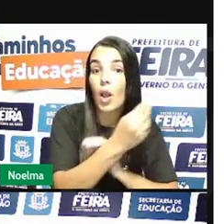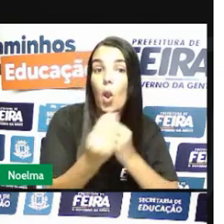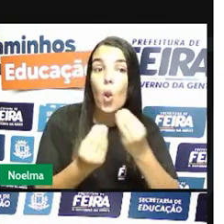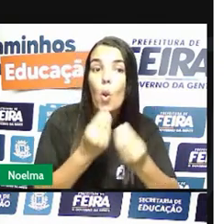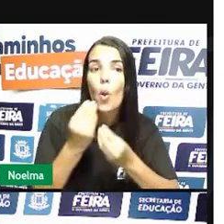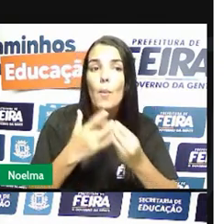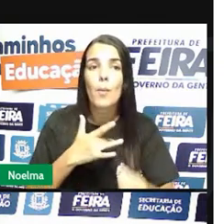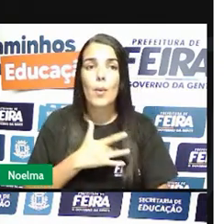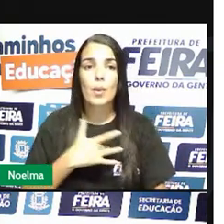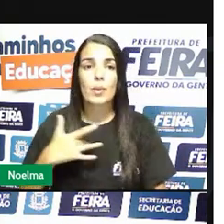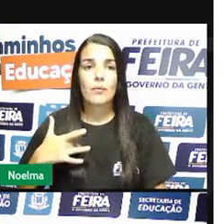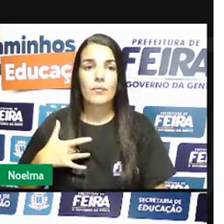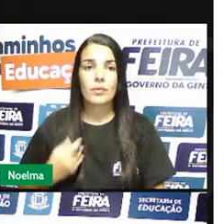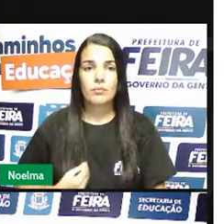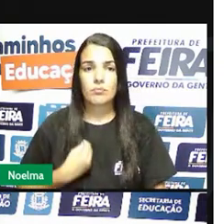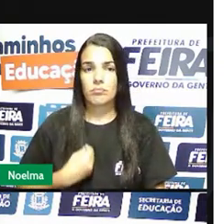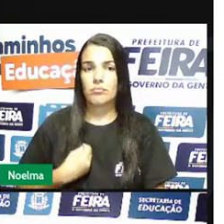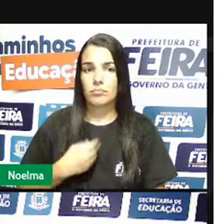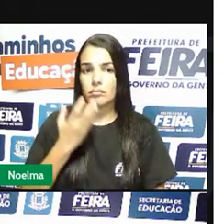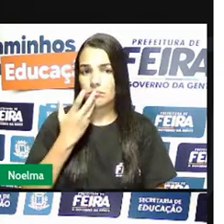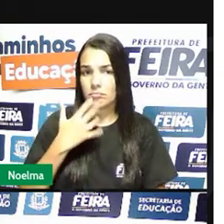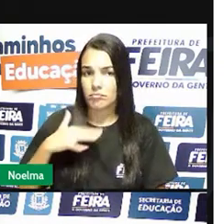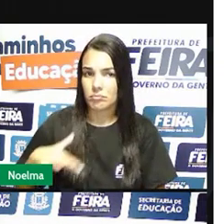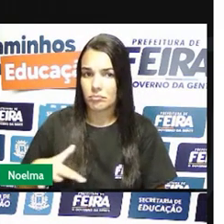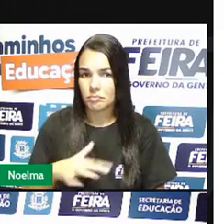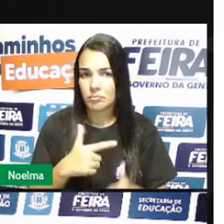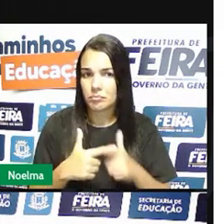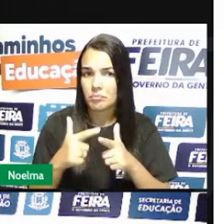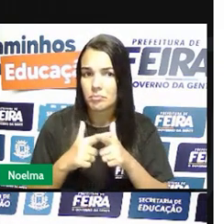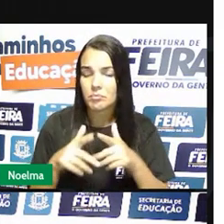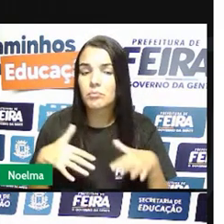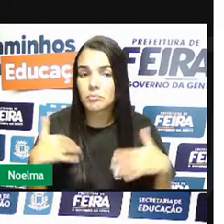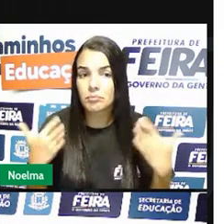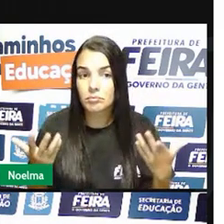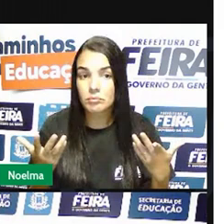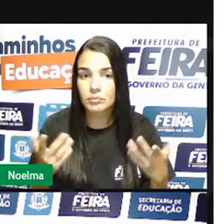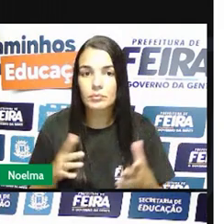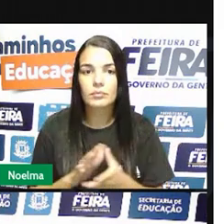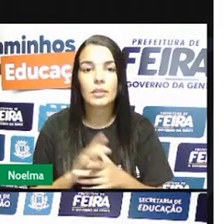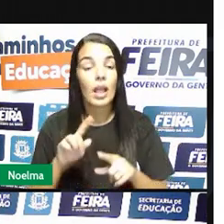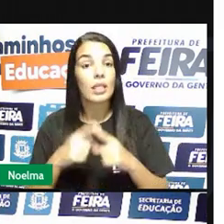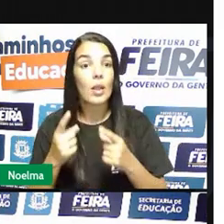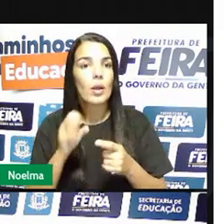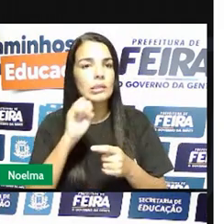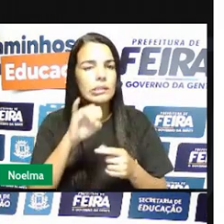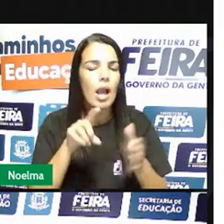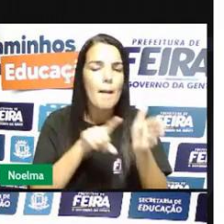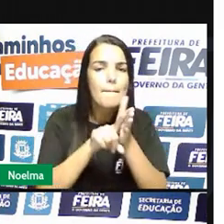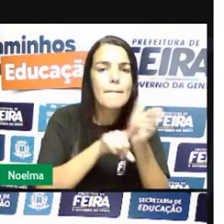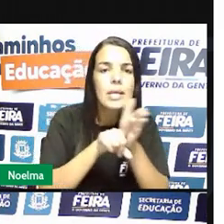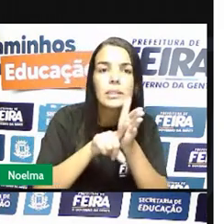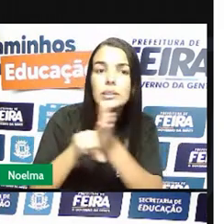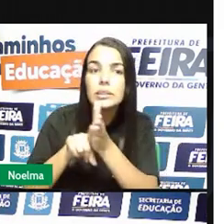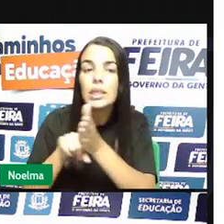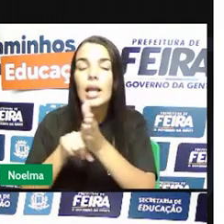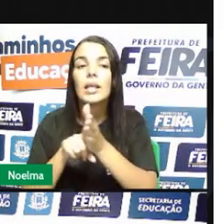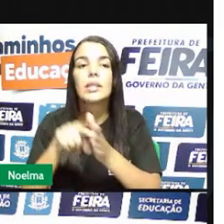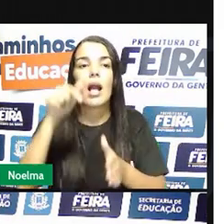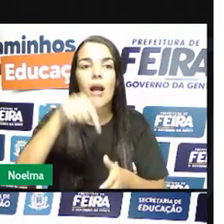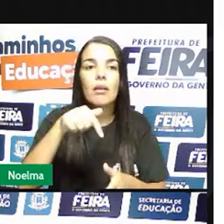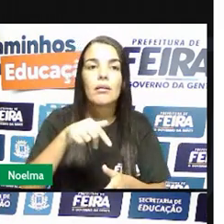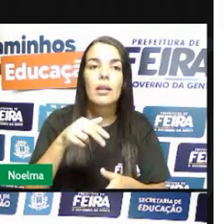Como isso afeta a vida dessas crianças? Segundo uma pesquisa realizada pela Sociedade Brasileira